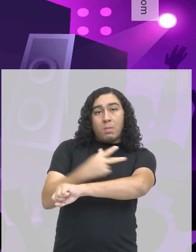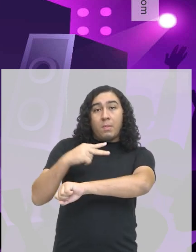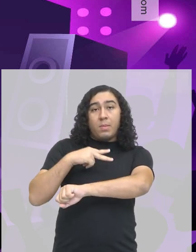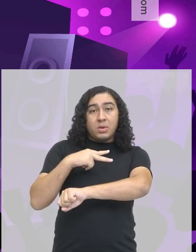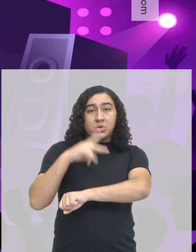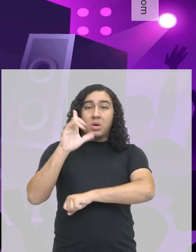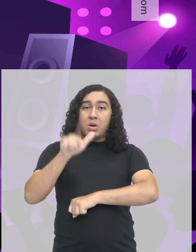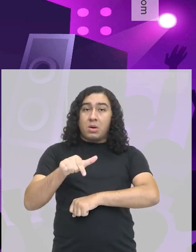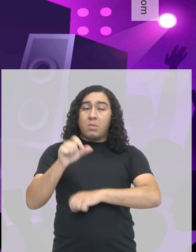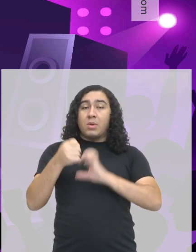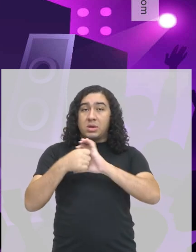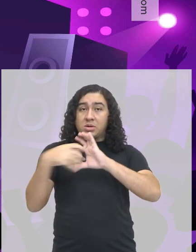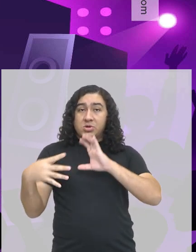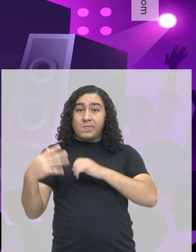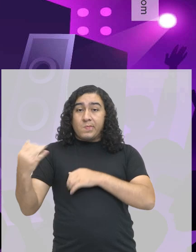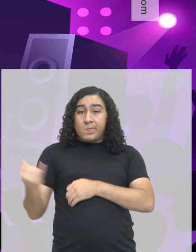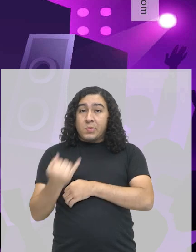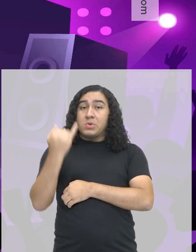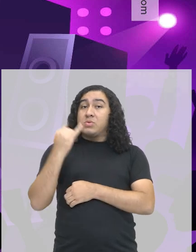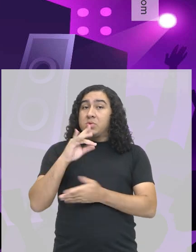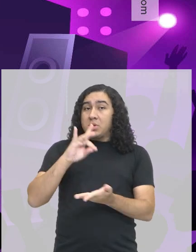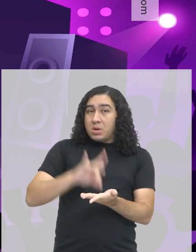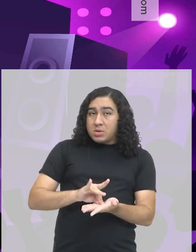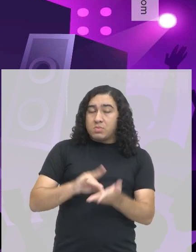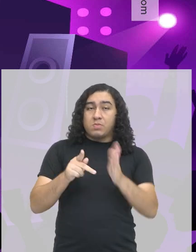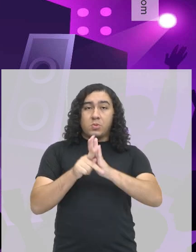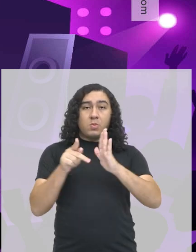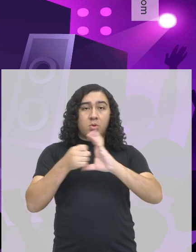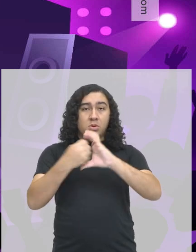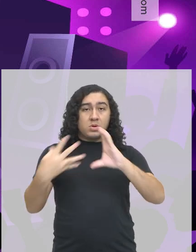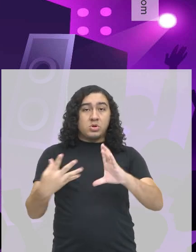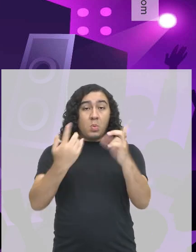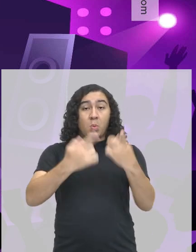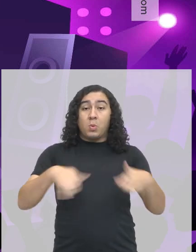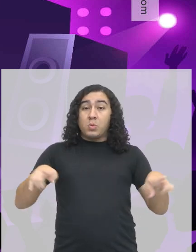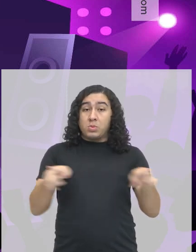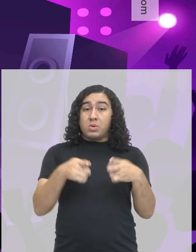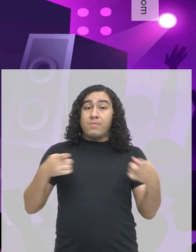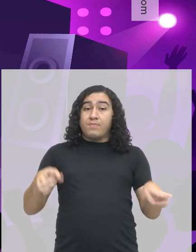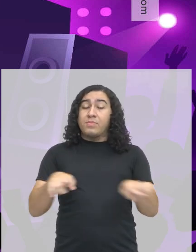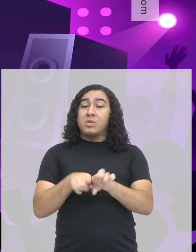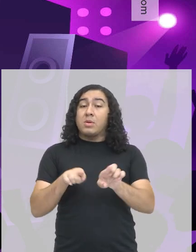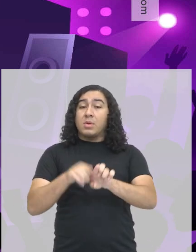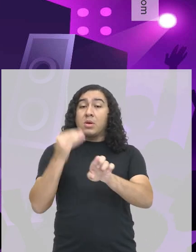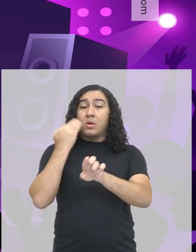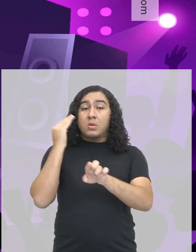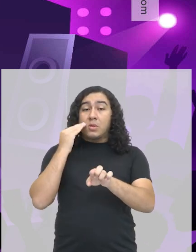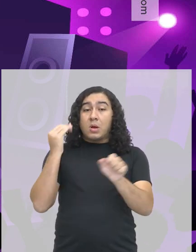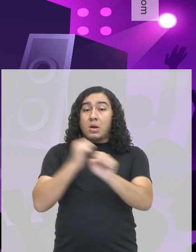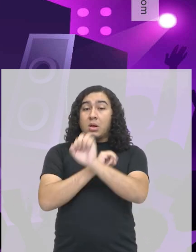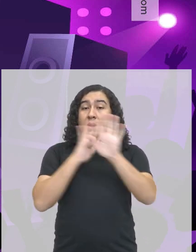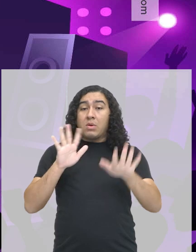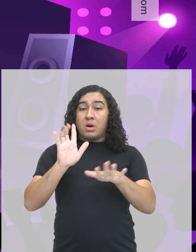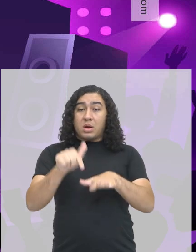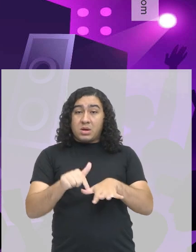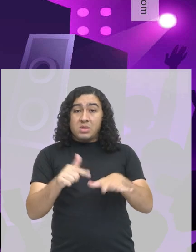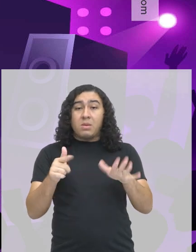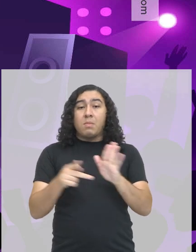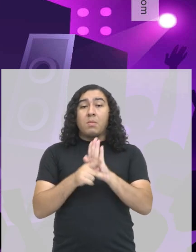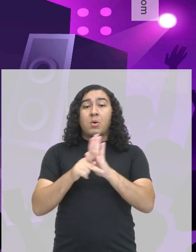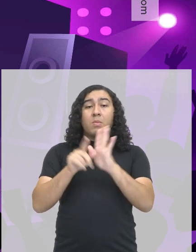um aspecto crucial da estética musical. E reconhecer essas reações